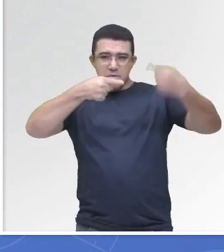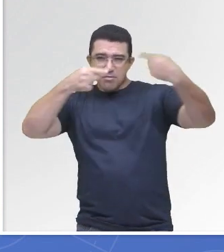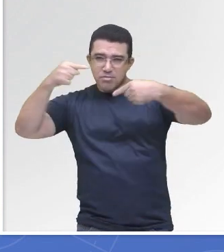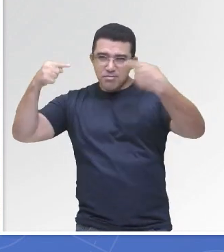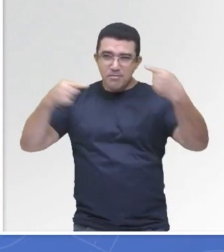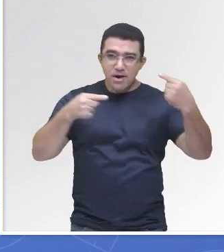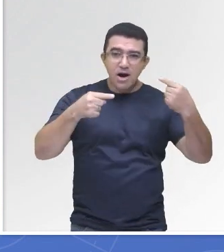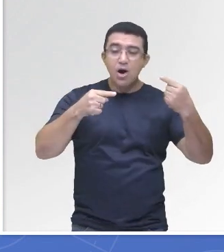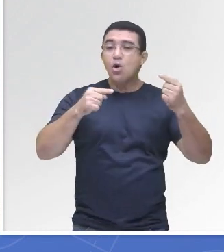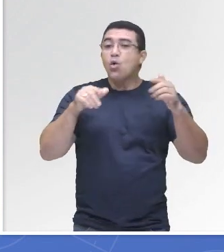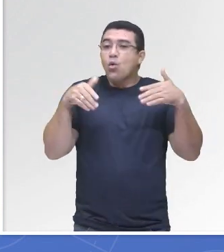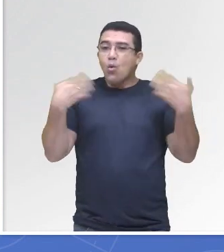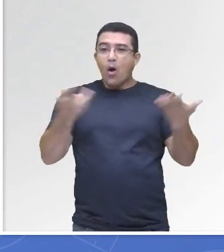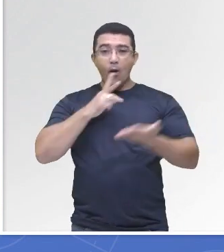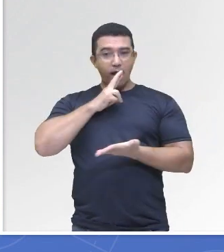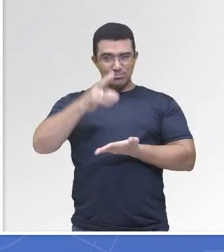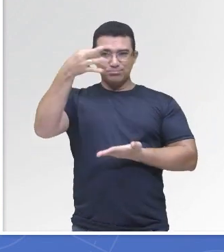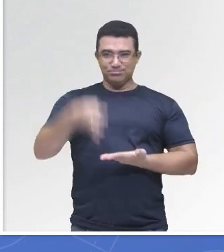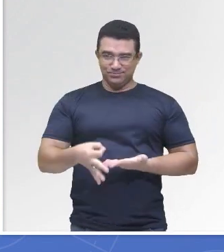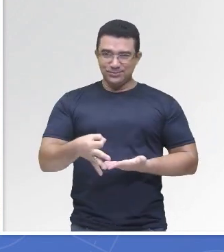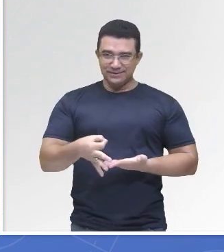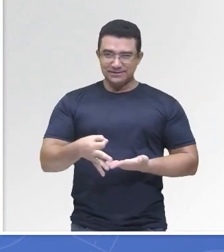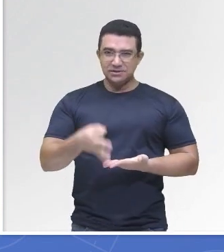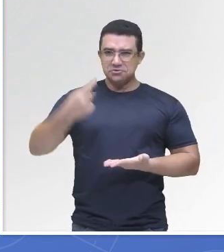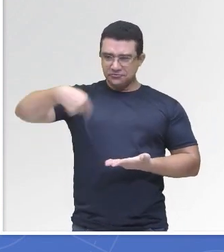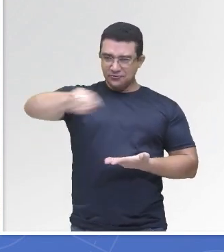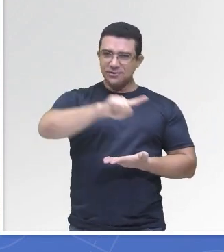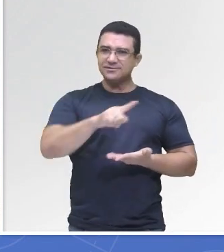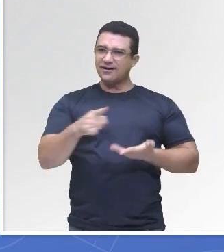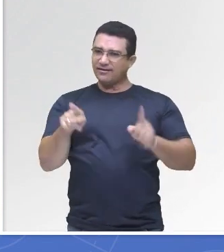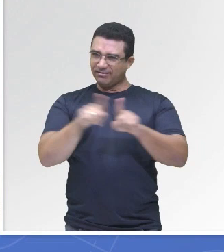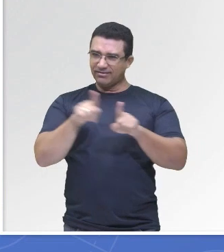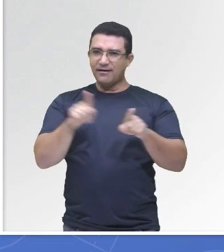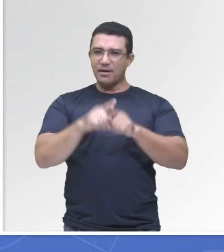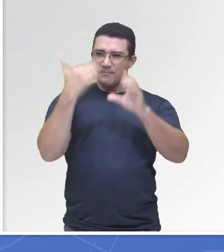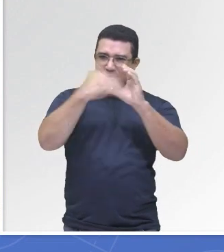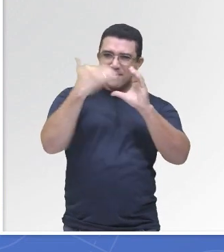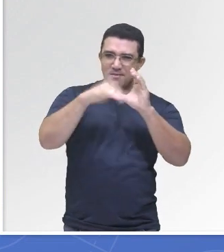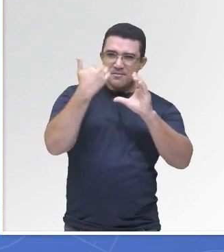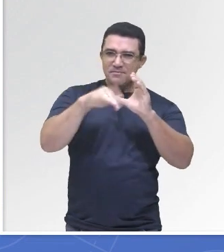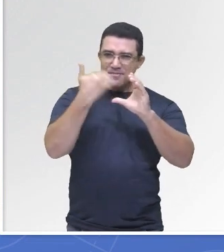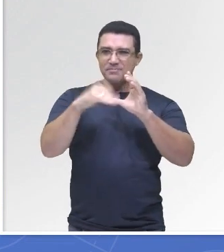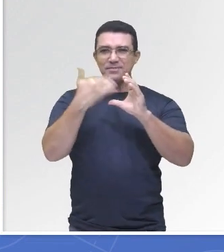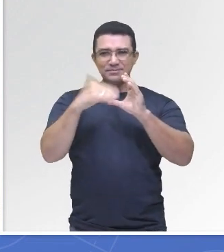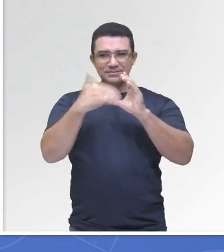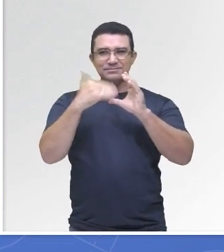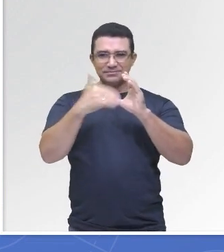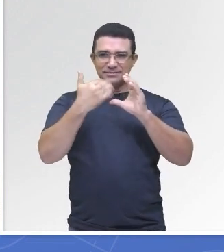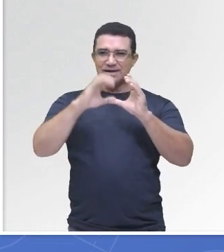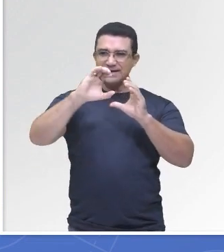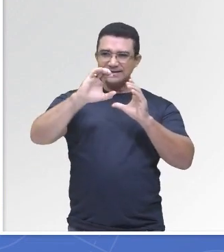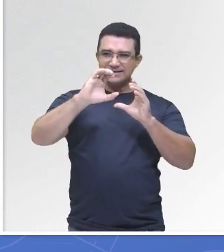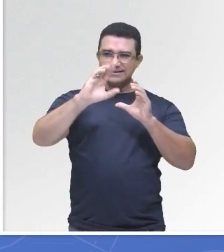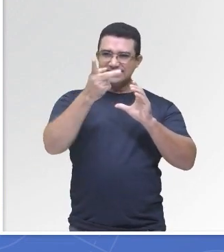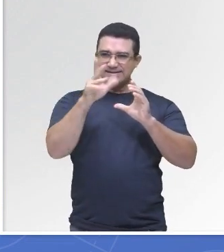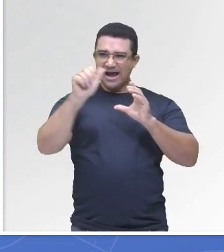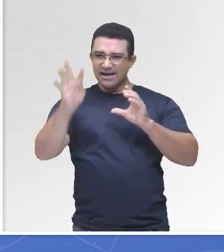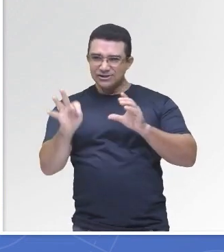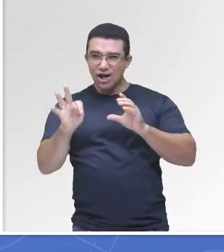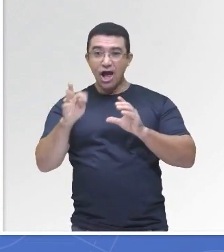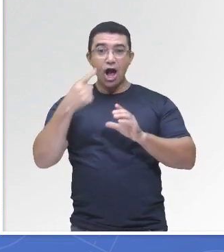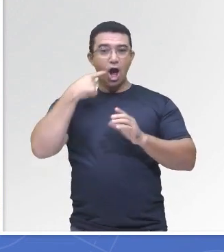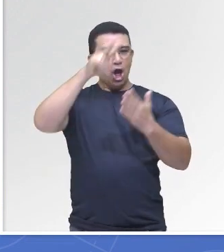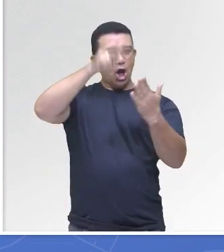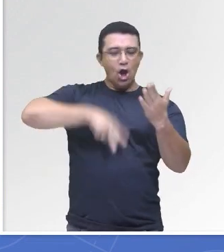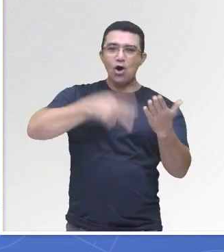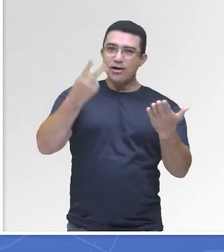seria o gabarito, a resposta correta. Vi que vocês estão participando bastante aí no chat. Eu li rapidamente que alguém disse,